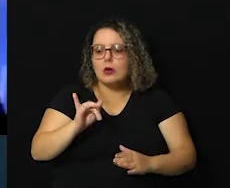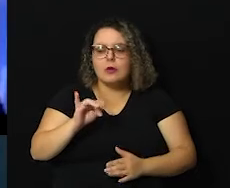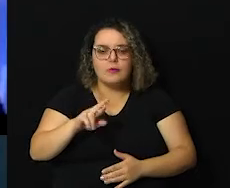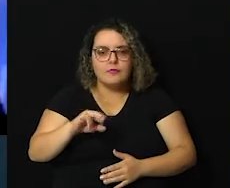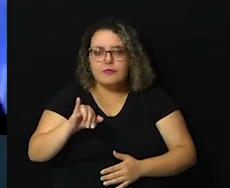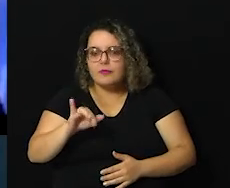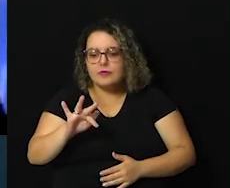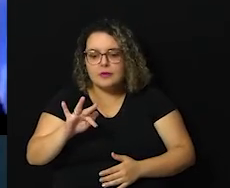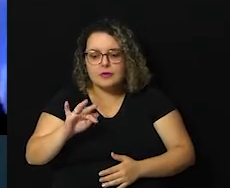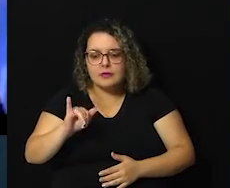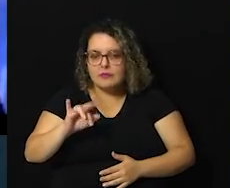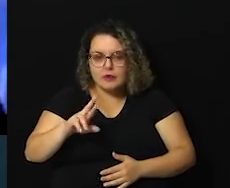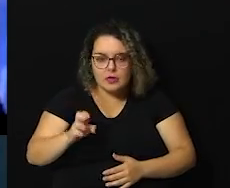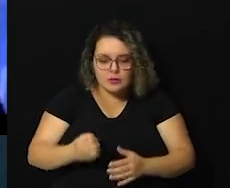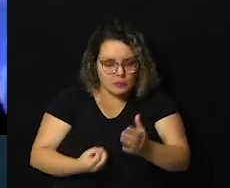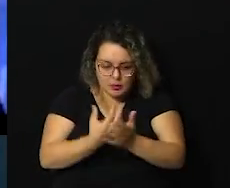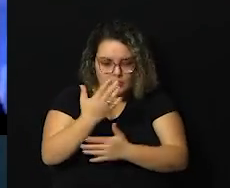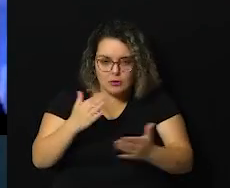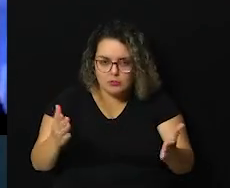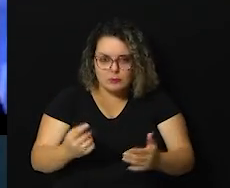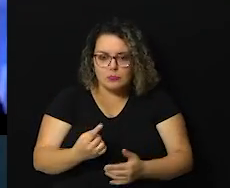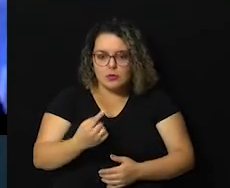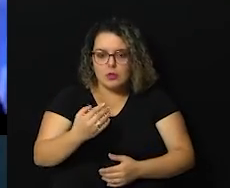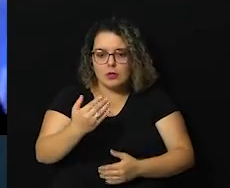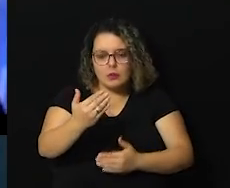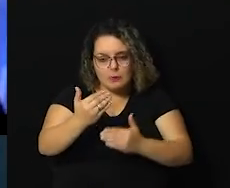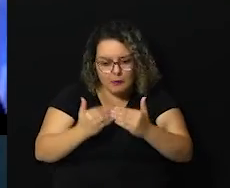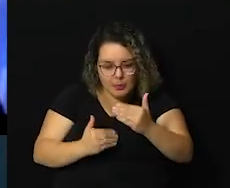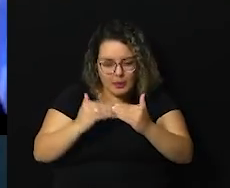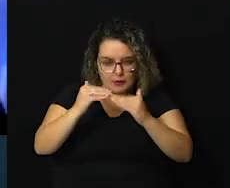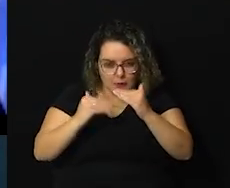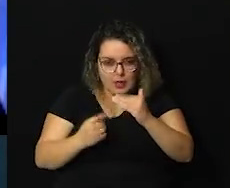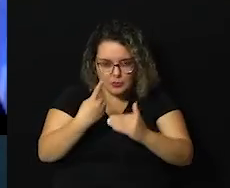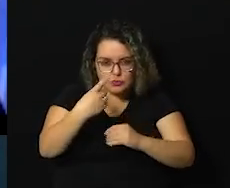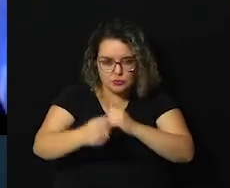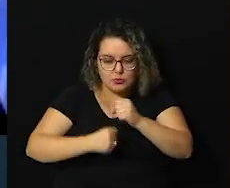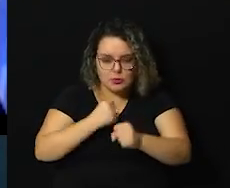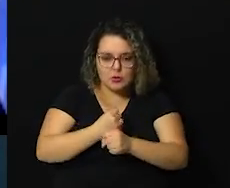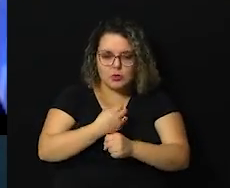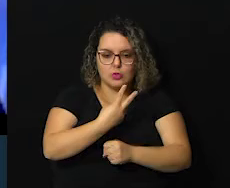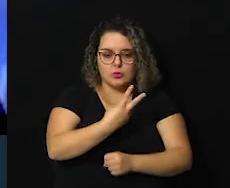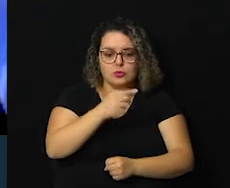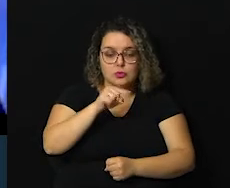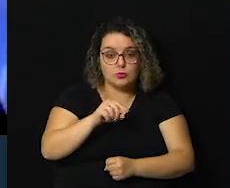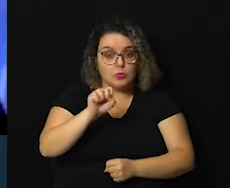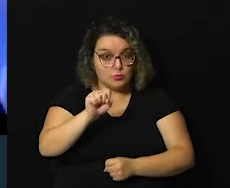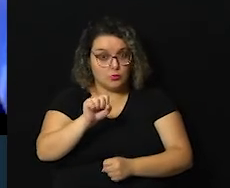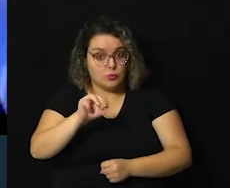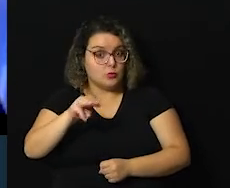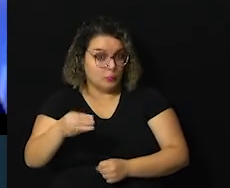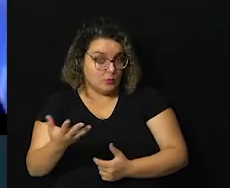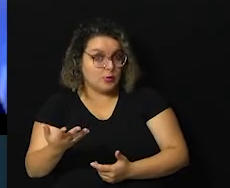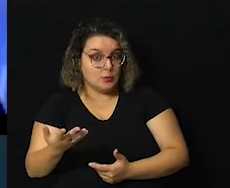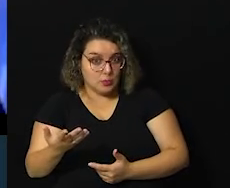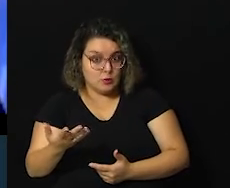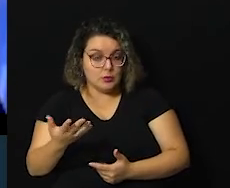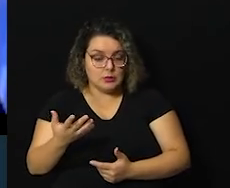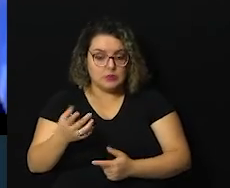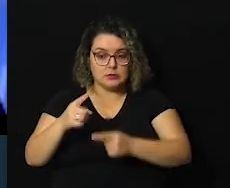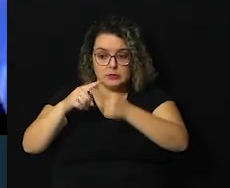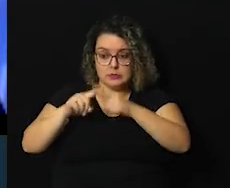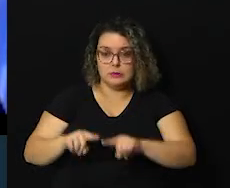Lan free Fire não se ensinava a gente criou do zero em menos de um ano a gente tem essa média de nós. 83 milhões